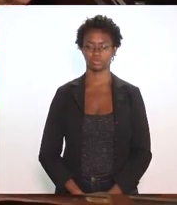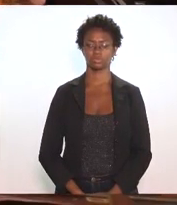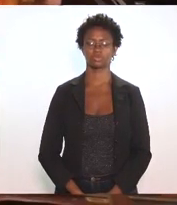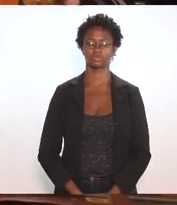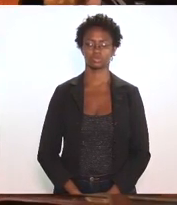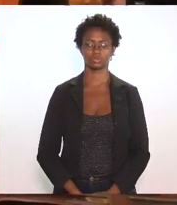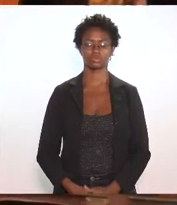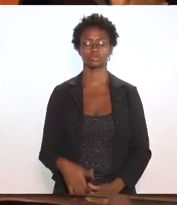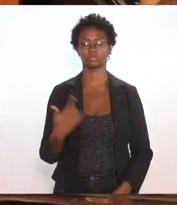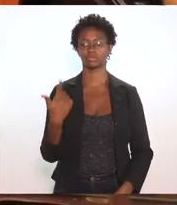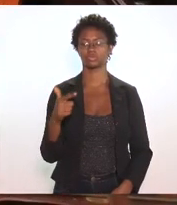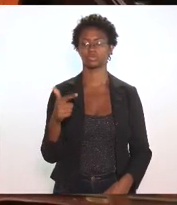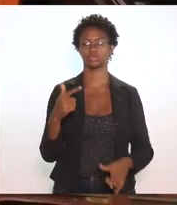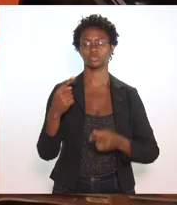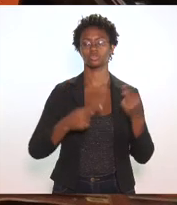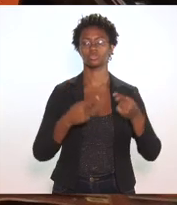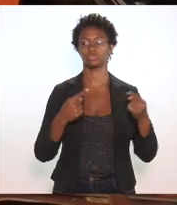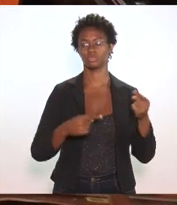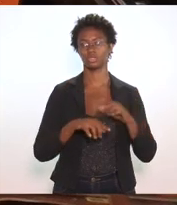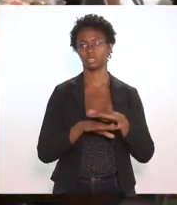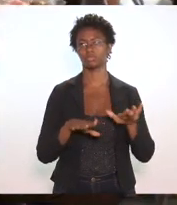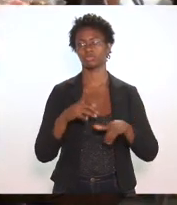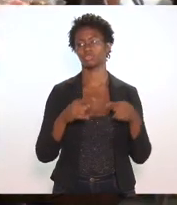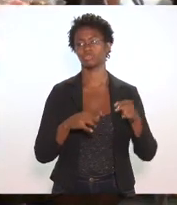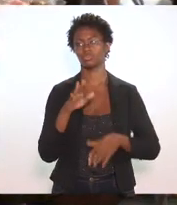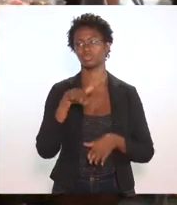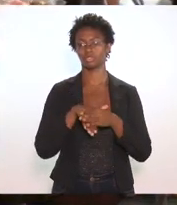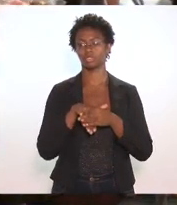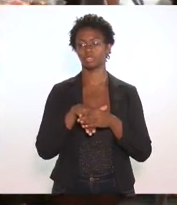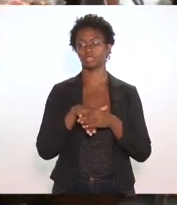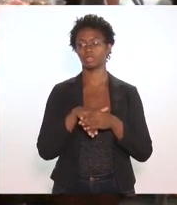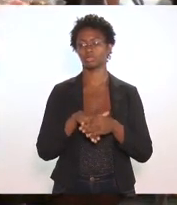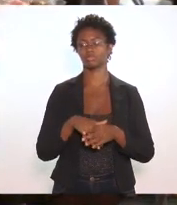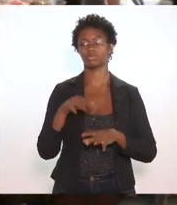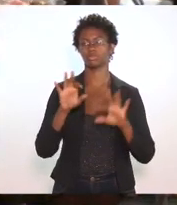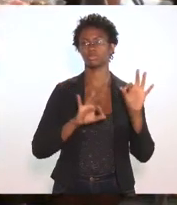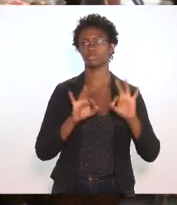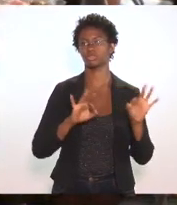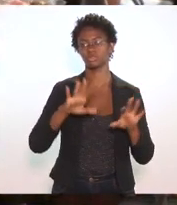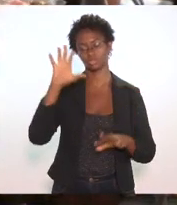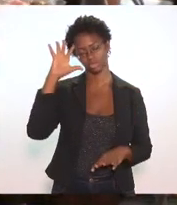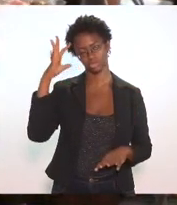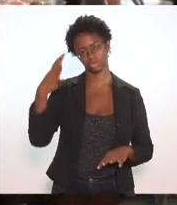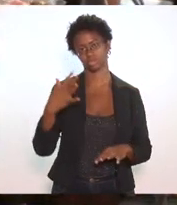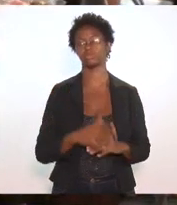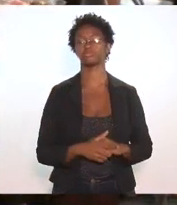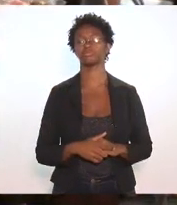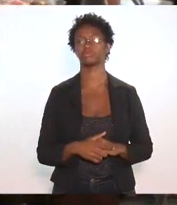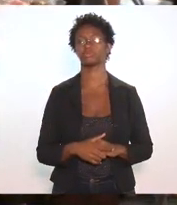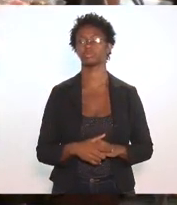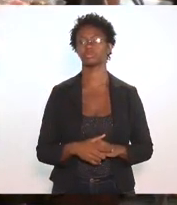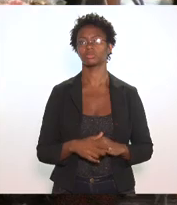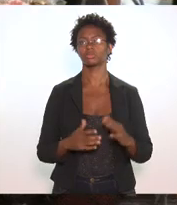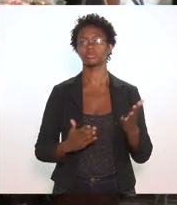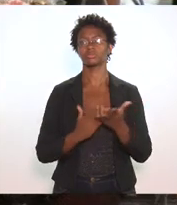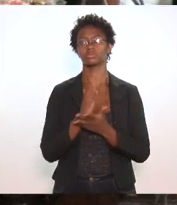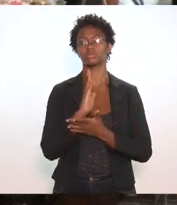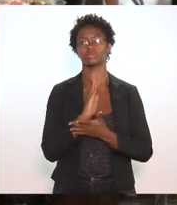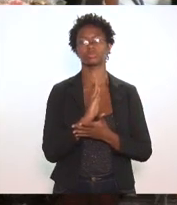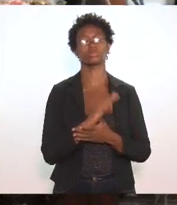Não havendo quem queira discutir, encerrada a discussão, em votação, projeto de resolução 503/2021. Se os que aprovam nesse como estão, aprovada,